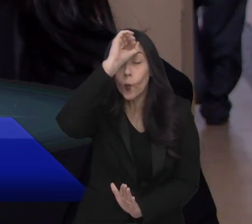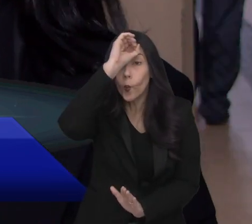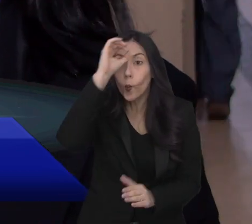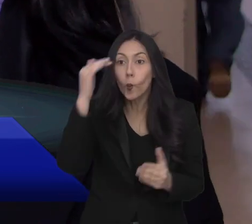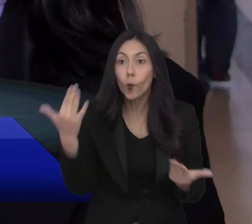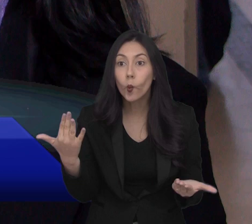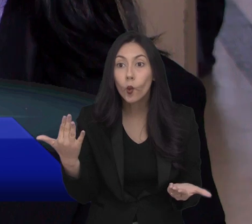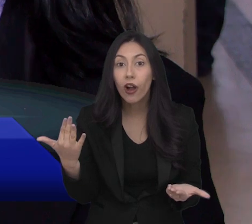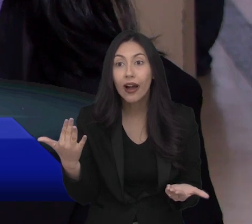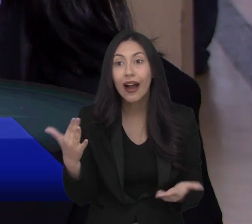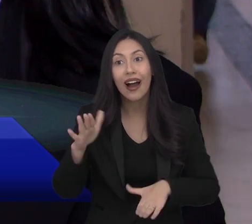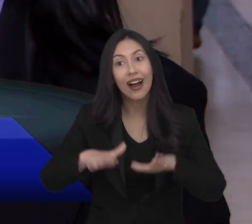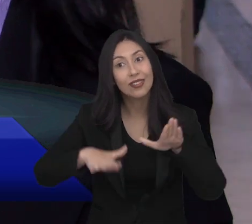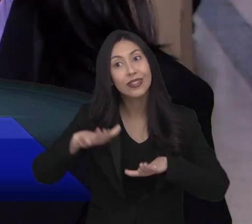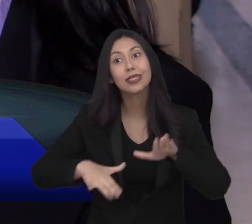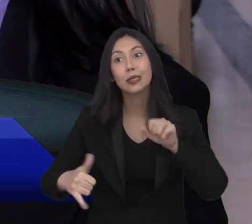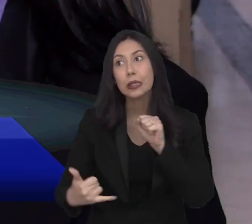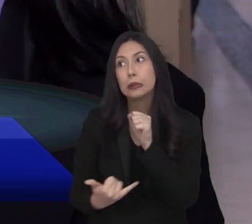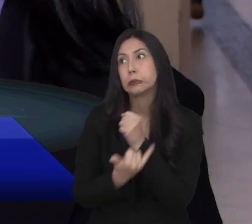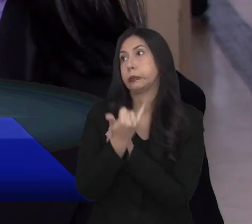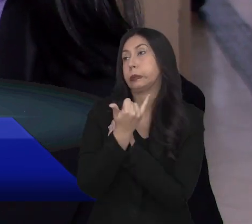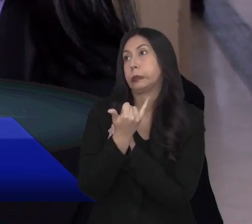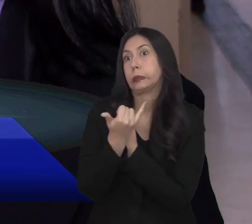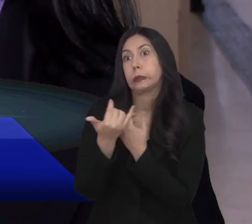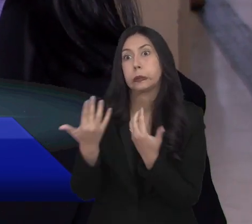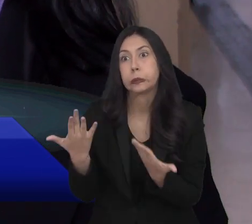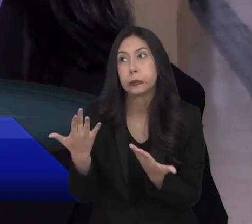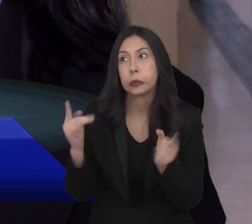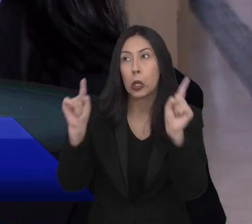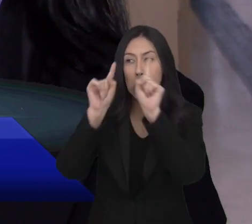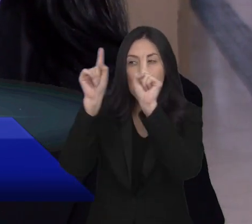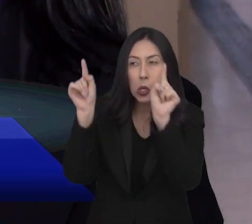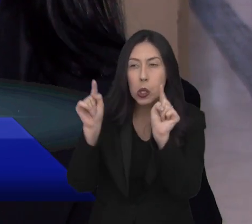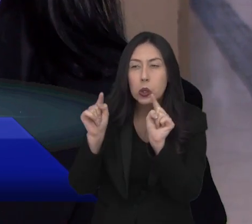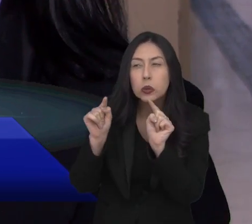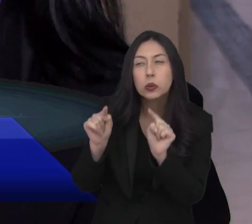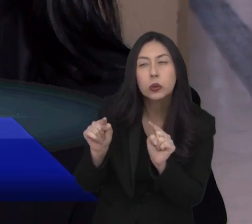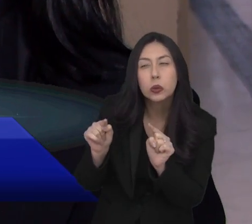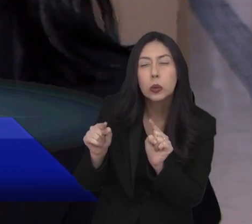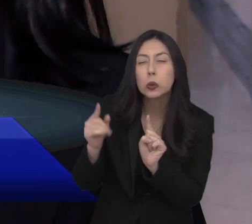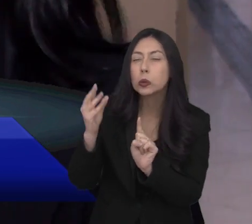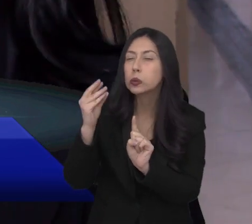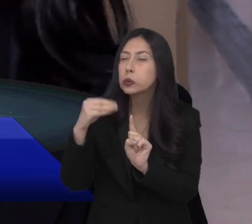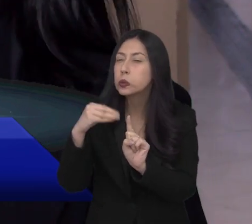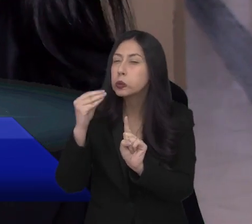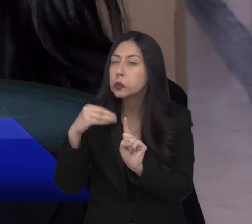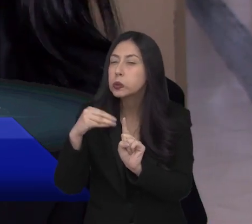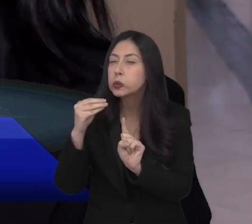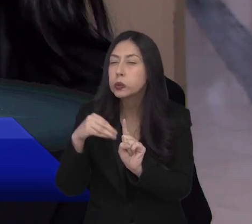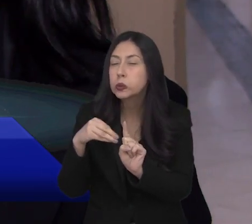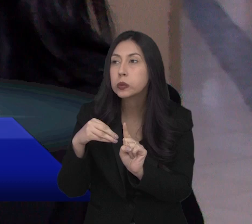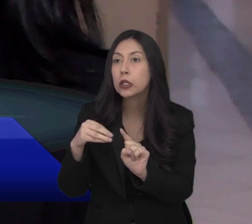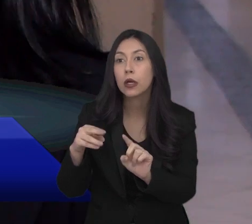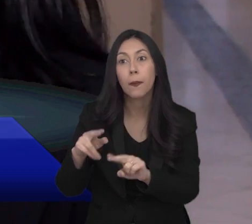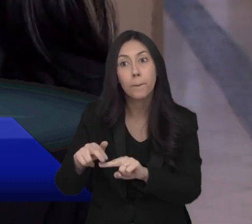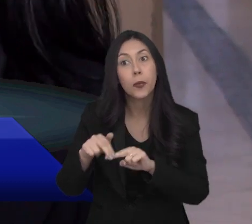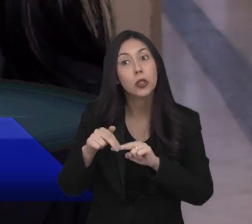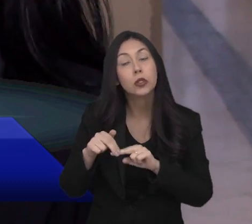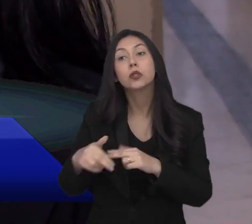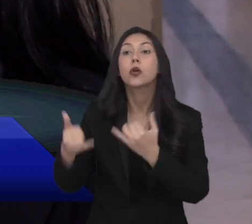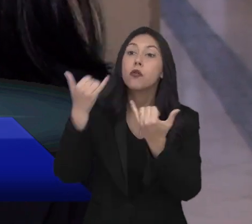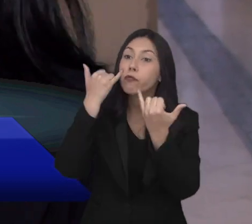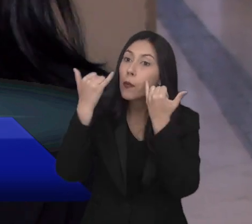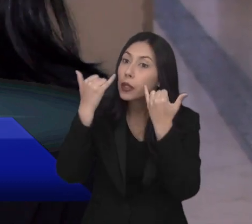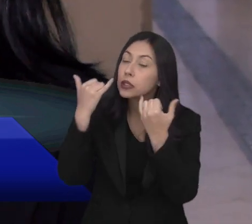essa capacidade técnicas, acabaríamos ficando num cenário vulnerável. Então, pela